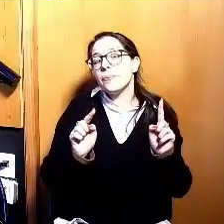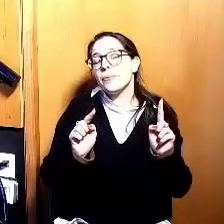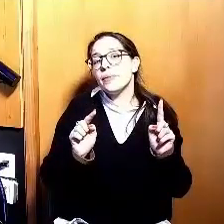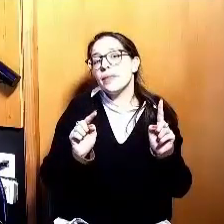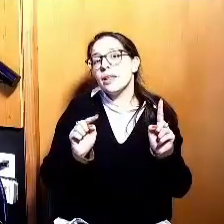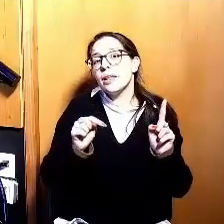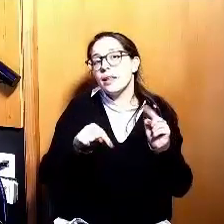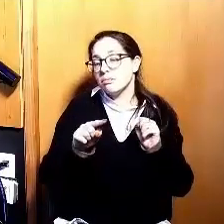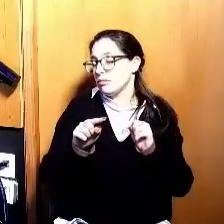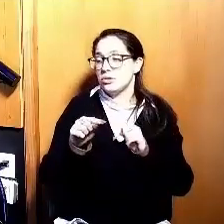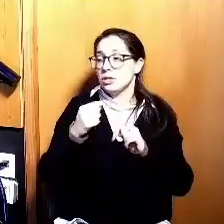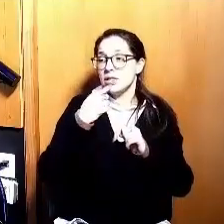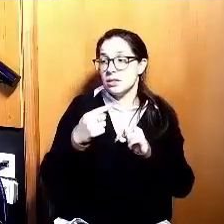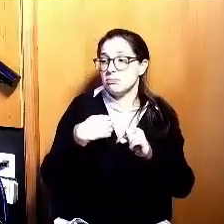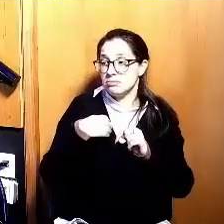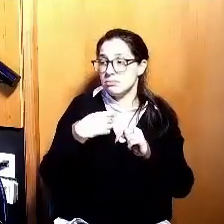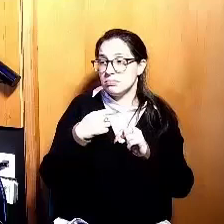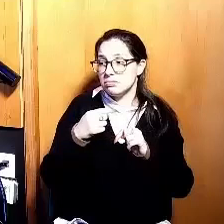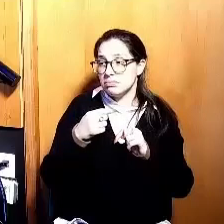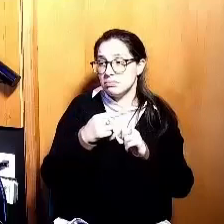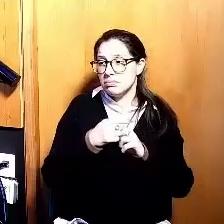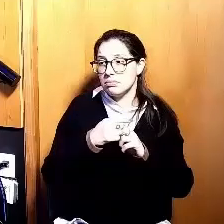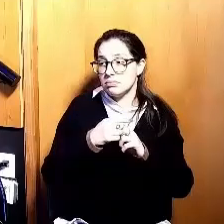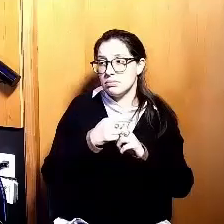está estagnado. Talvez a gente esteja com dificuldades.